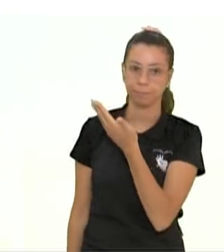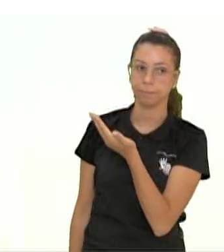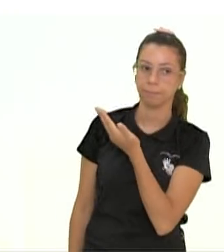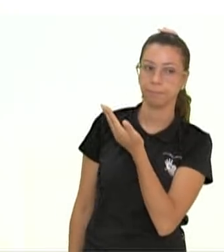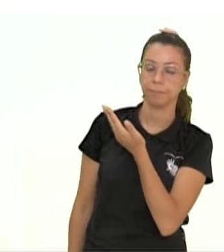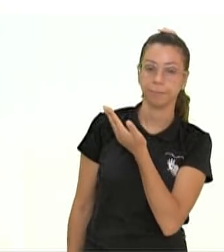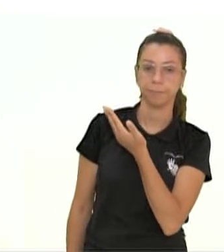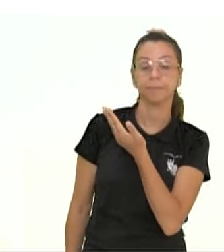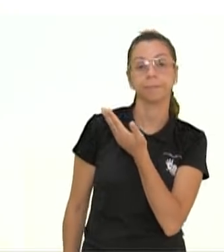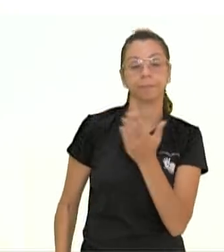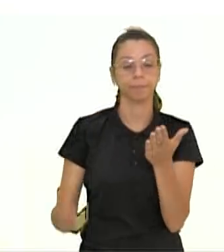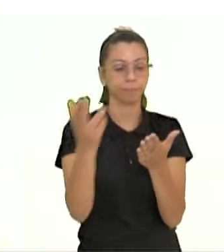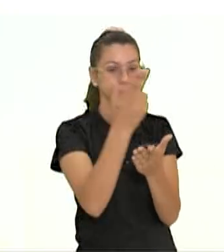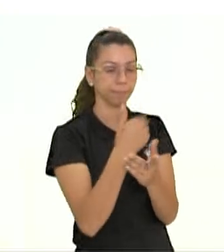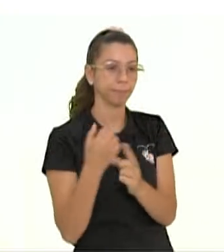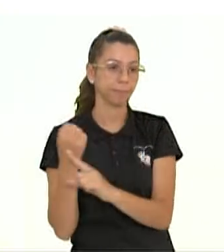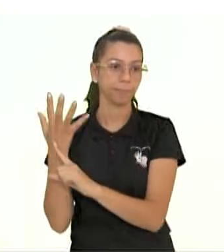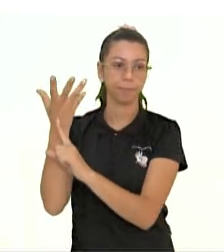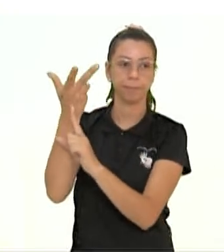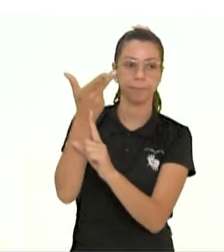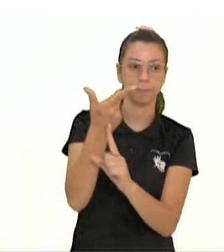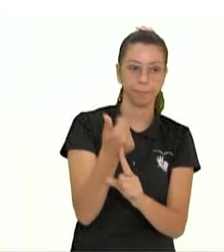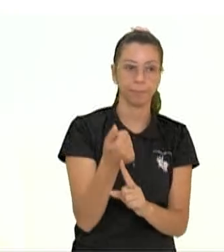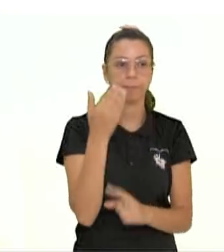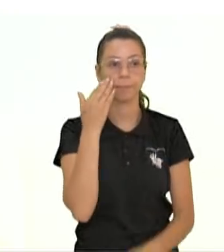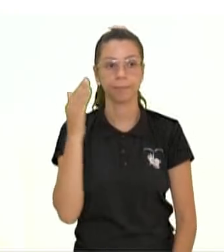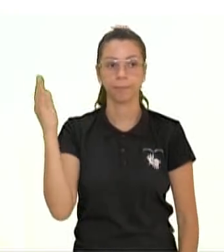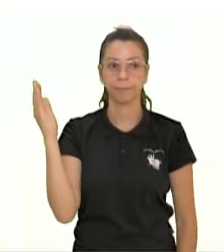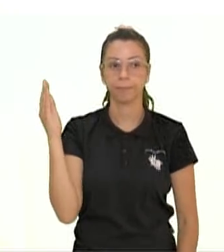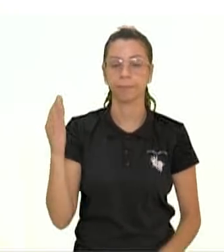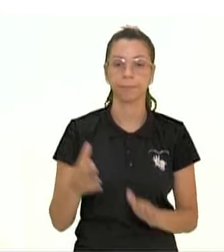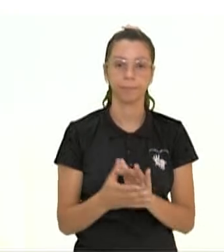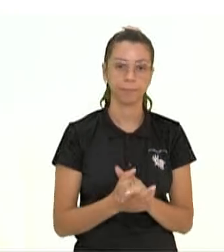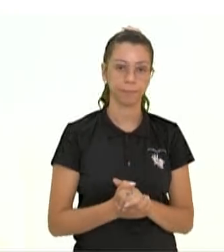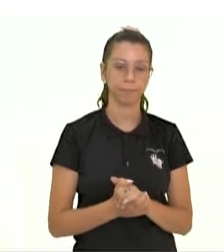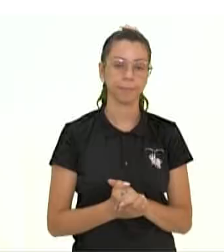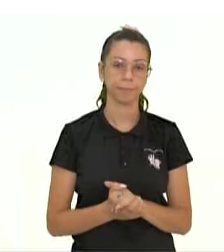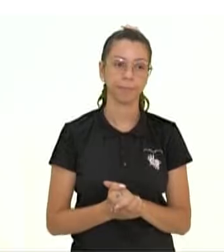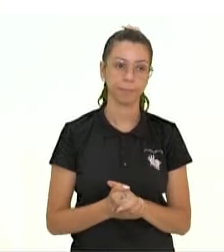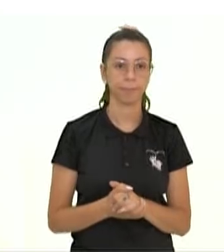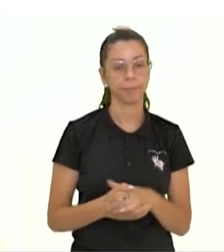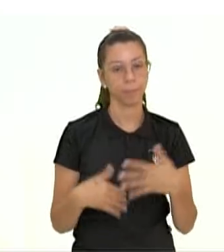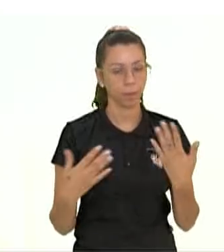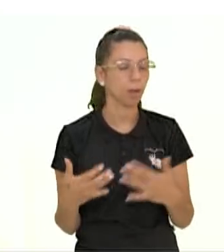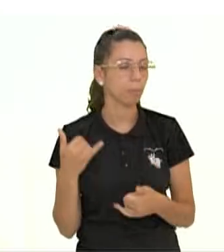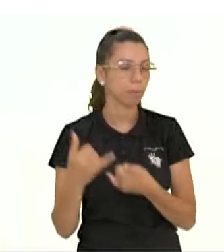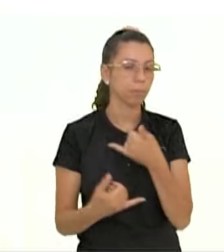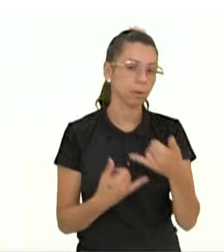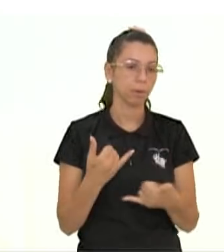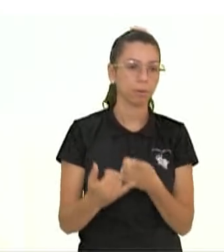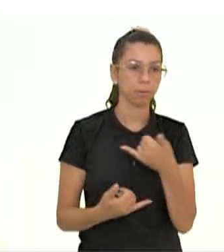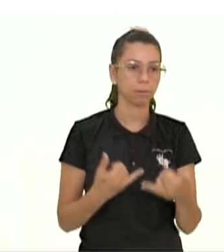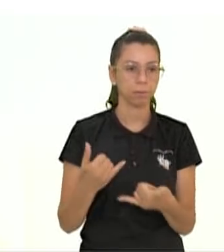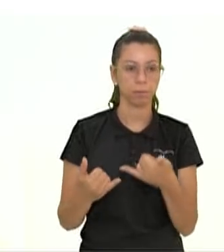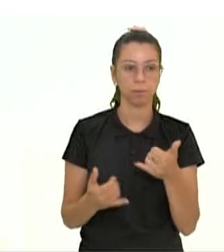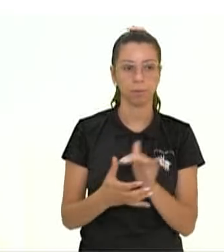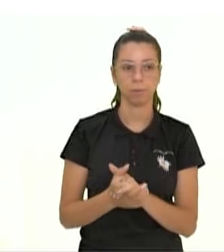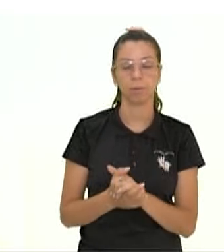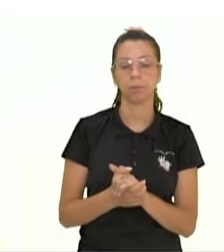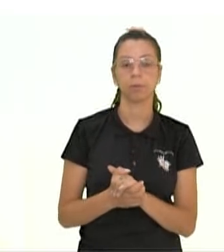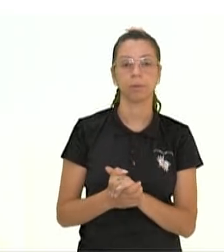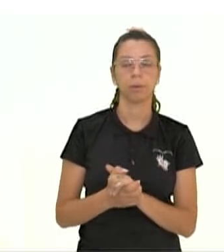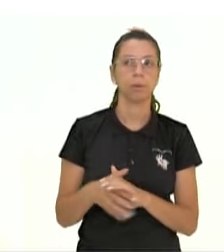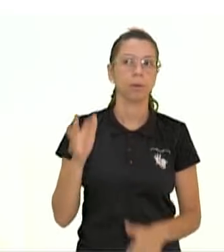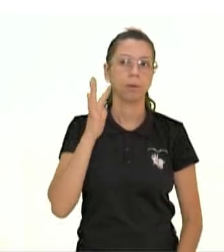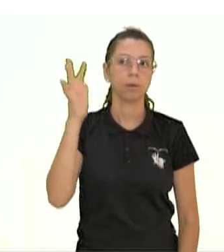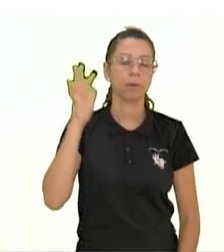maiores obras de arte de Salvador Dalí. E ele fala o seguinte, ele faz uma brincadeira chamada persistência da